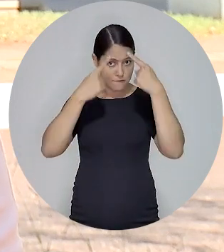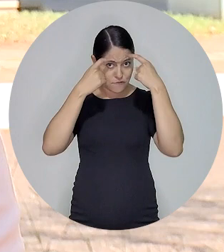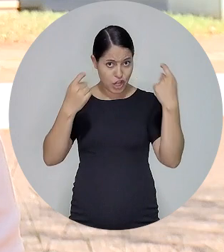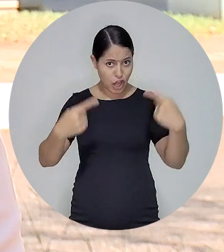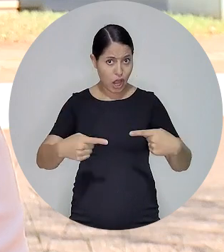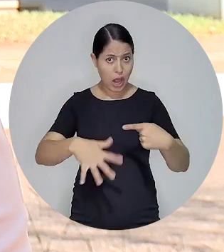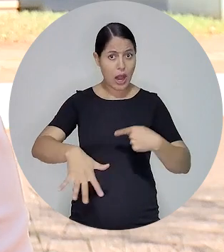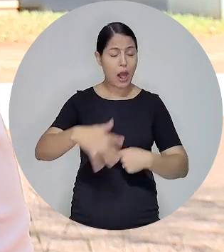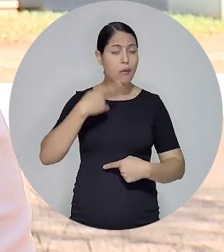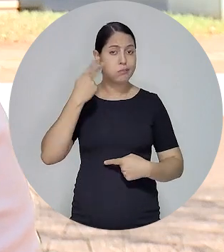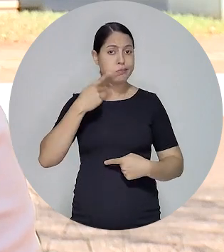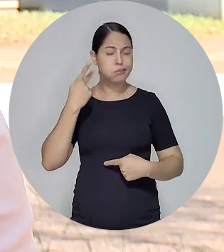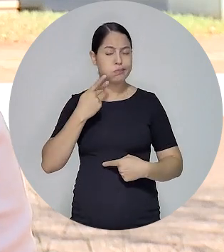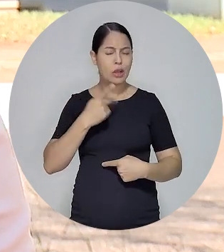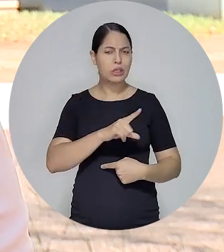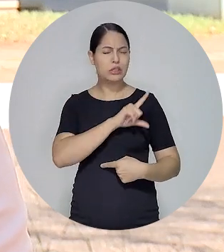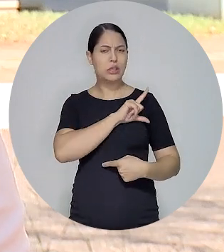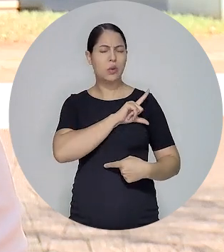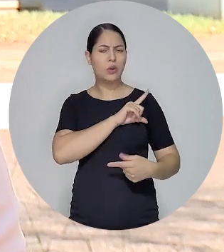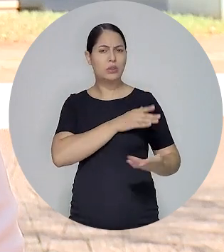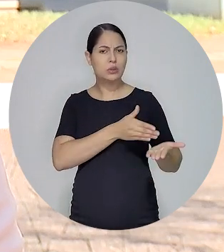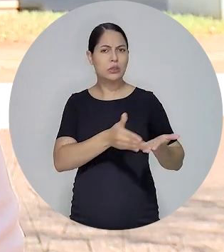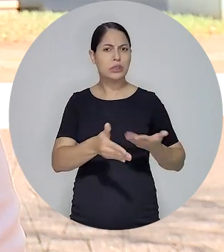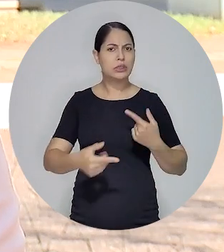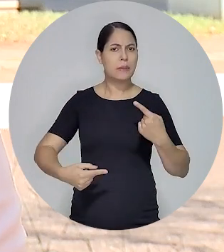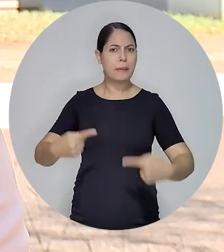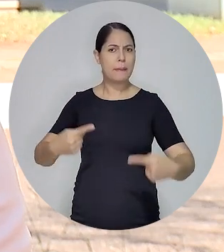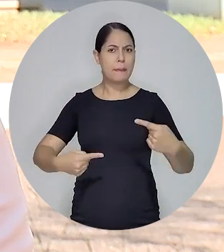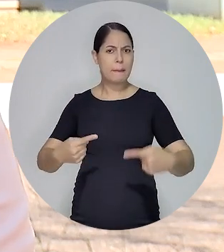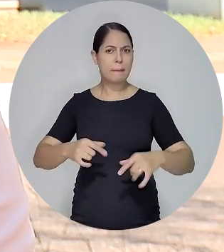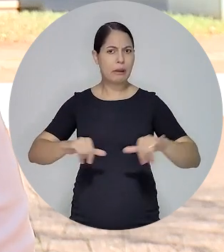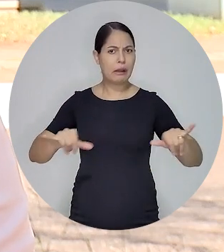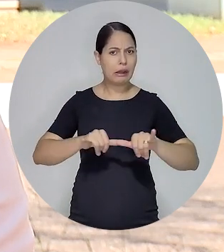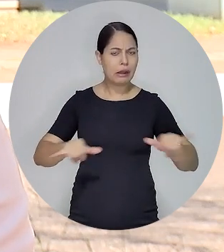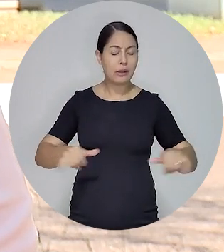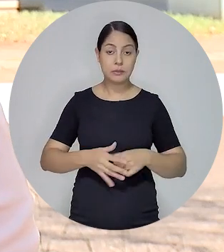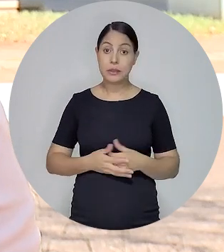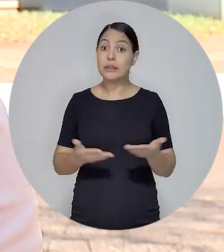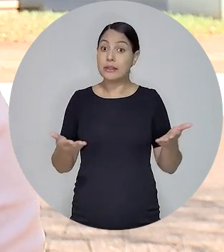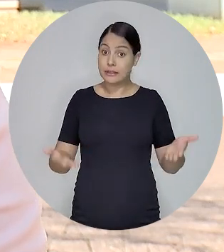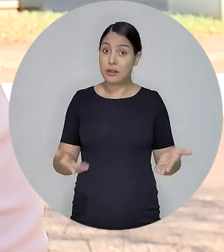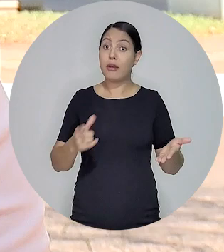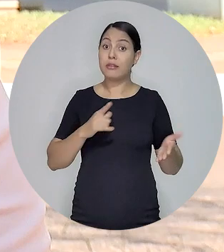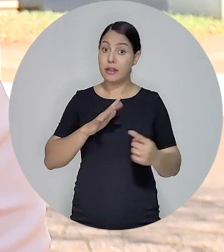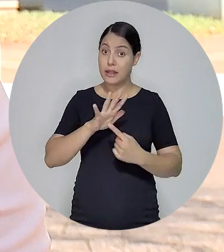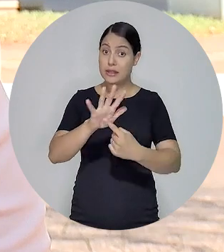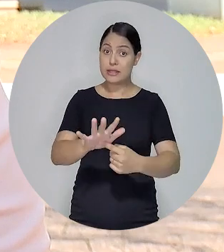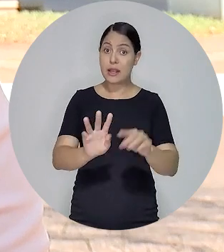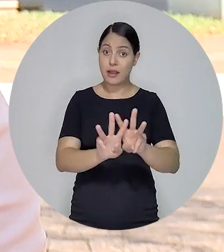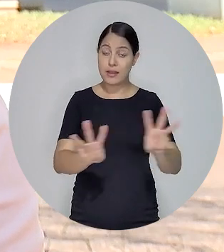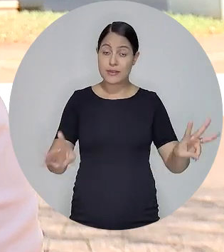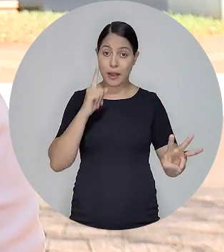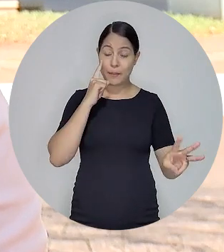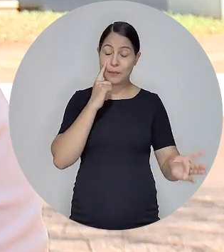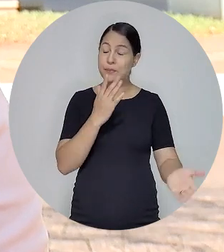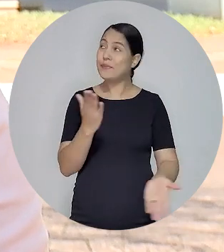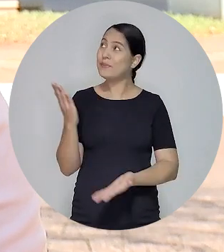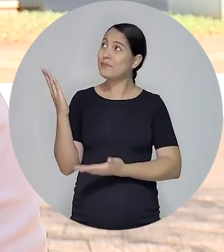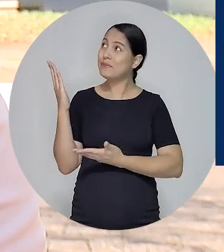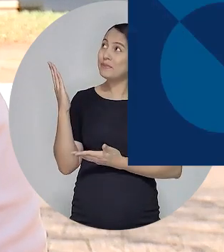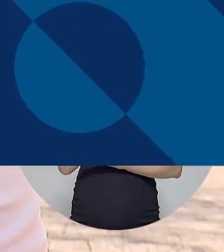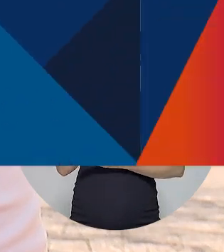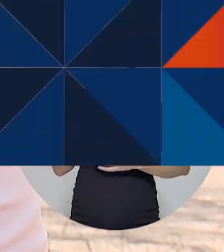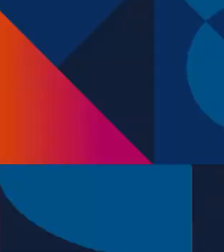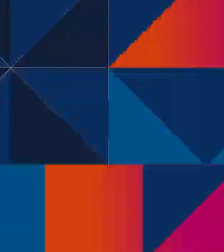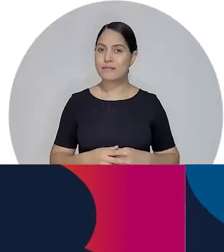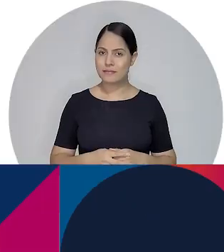relatos de violência política recebidos pelo tribunal antes mesmo do início da campanha. O assunto foi destaque no site da OAB.